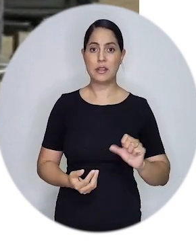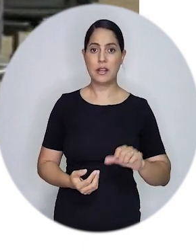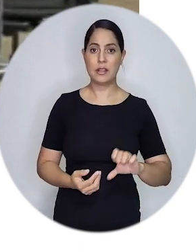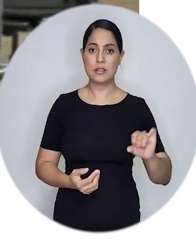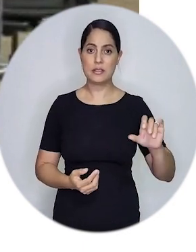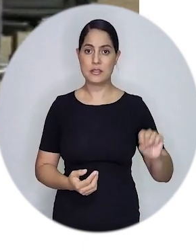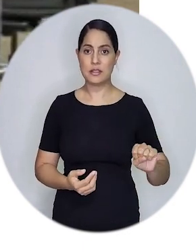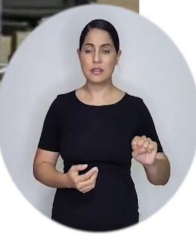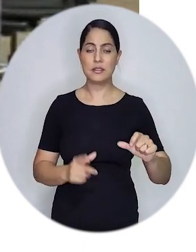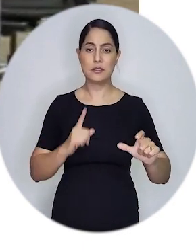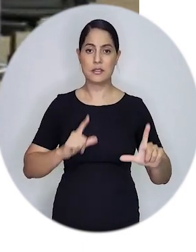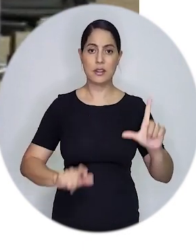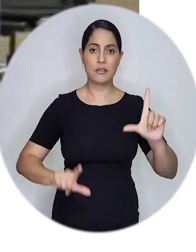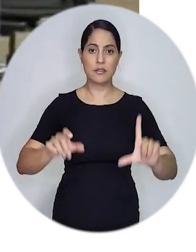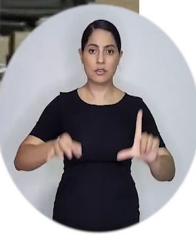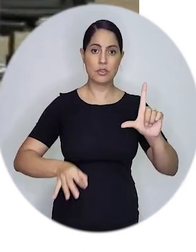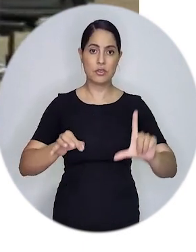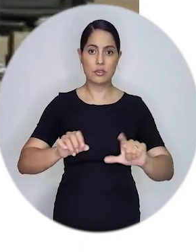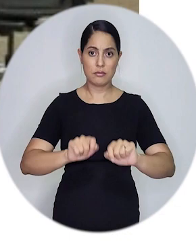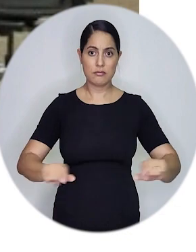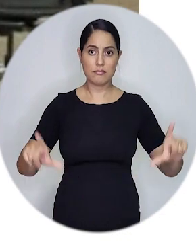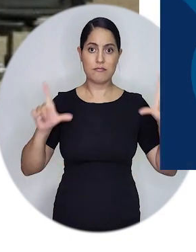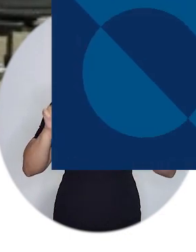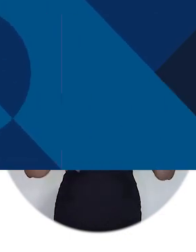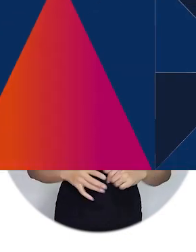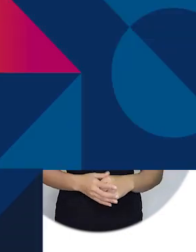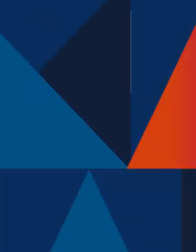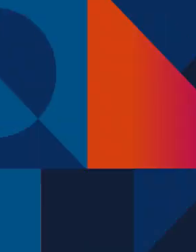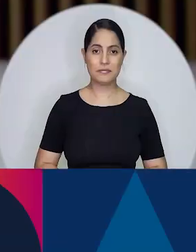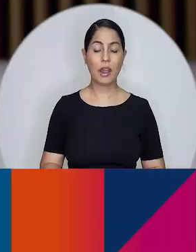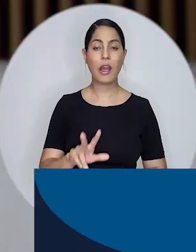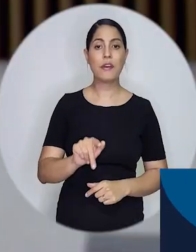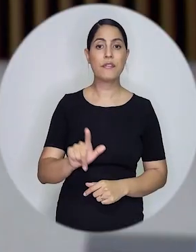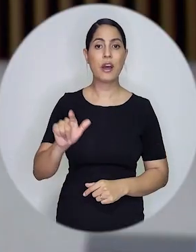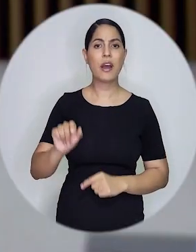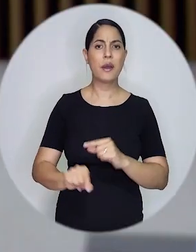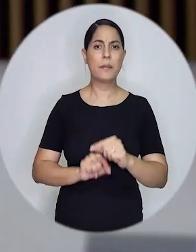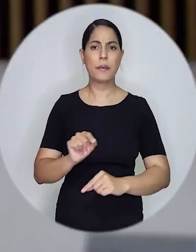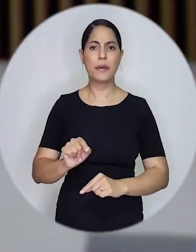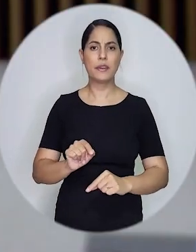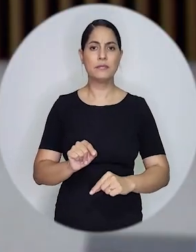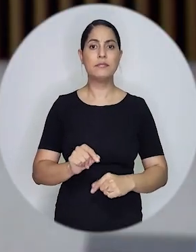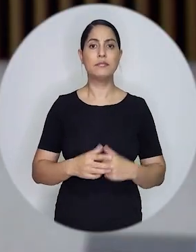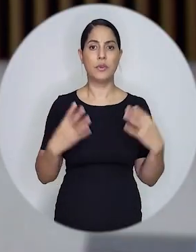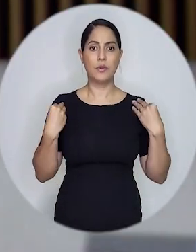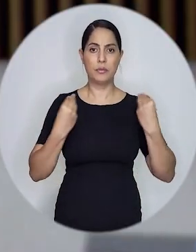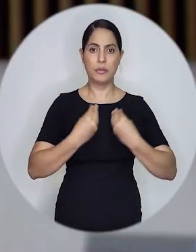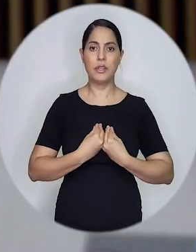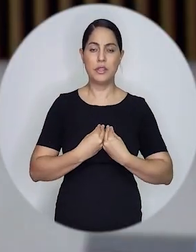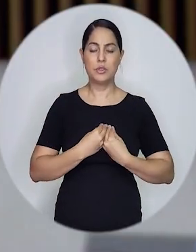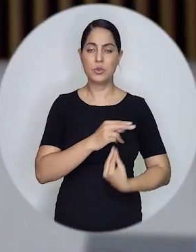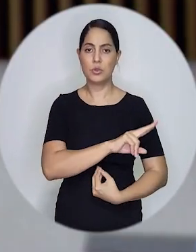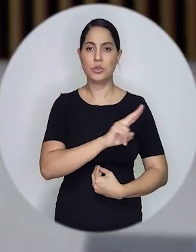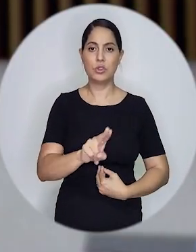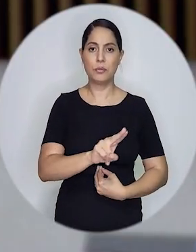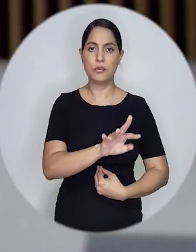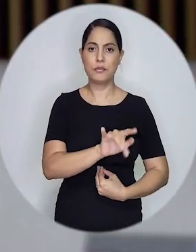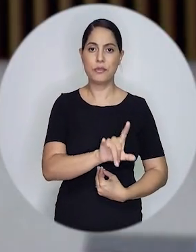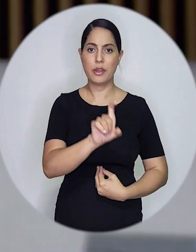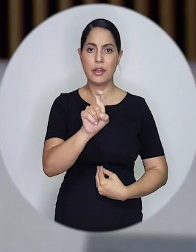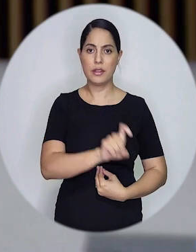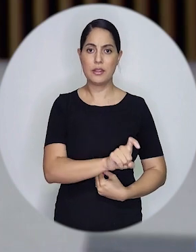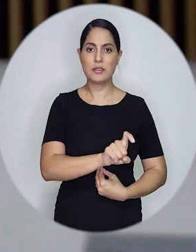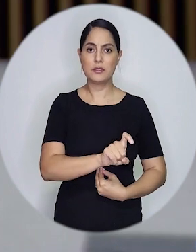Moura. A entrega, inclusive, foi destaque na TV Justiça. A vaga em aberto decorre da aposentadoria do ministro